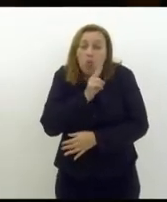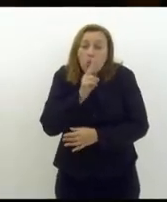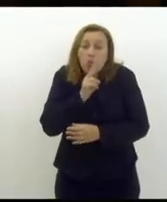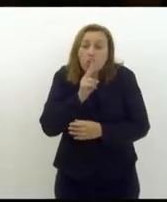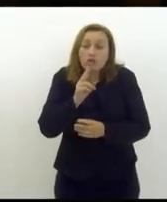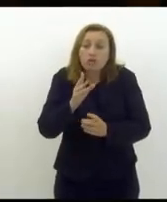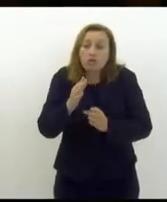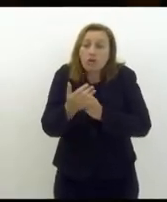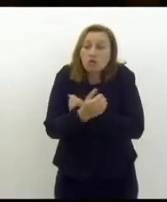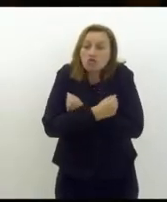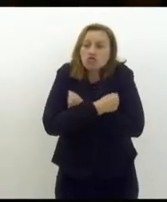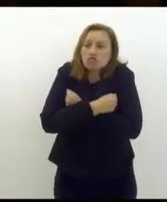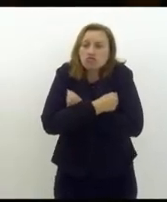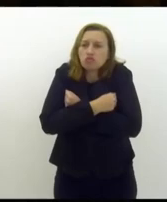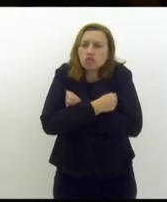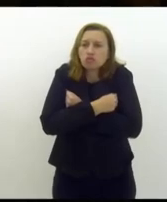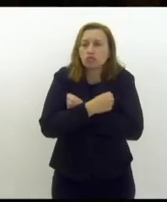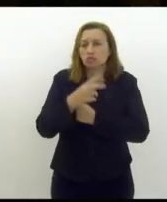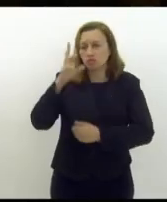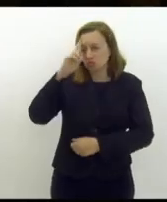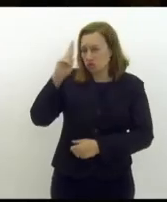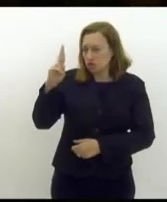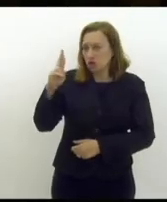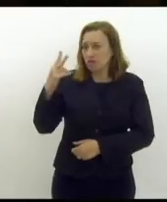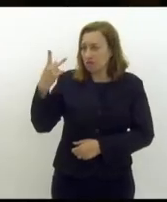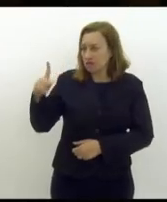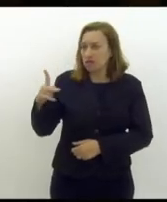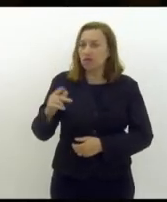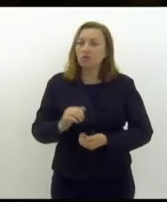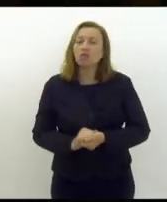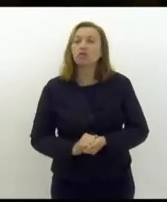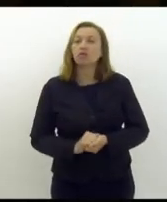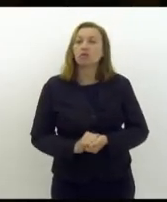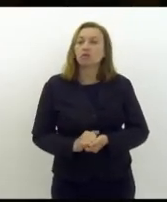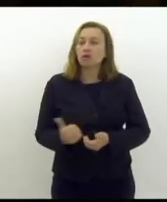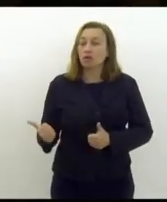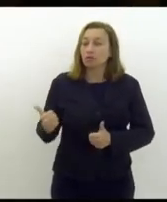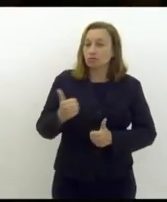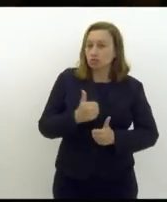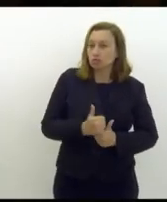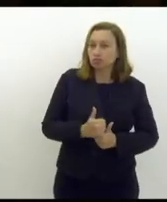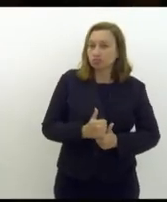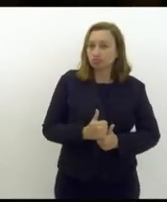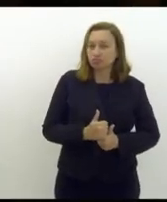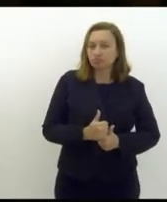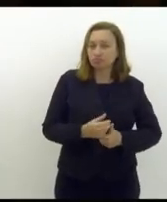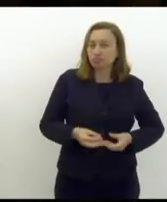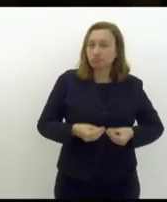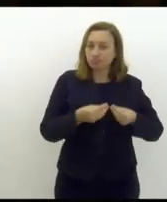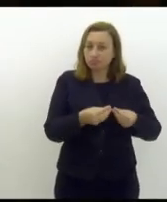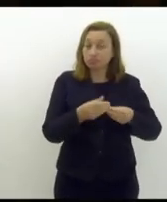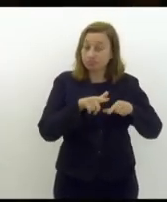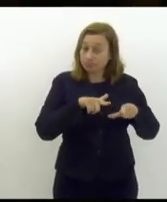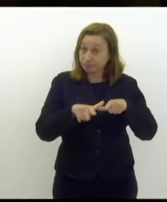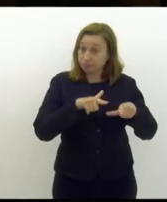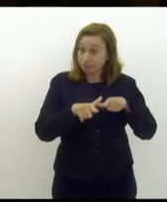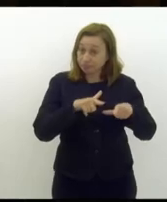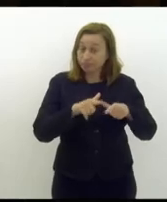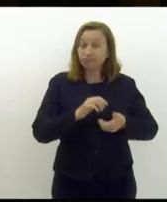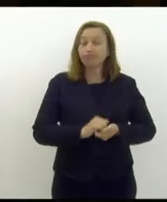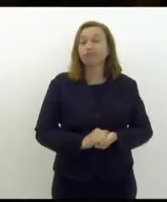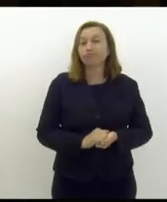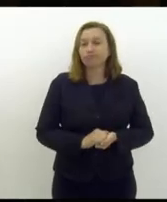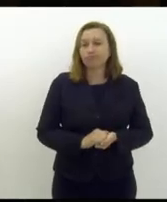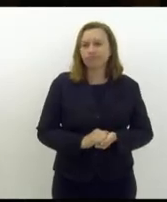seu patrão assumindo a função que lhe é dada e é conferida